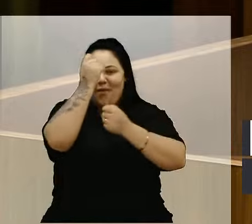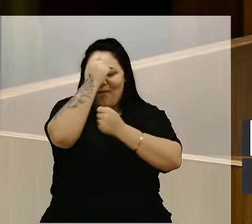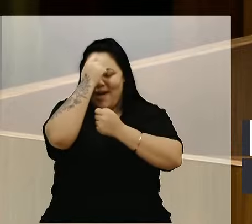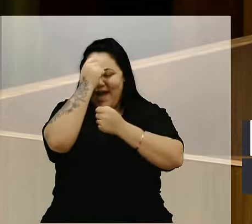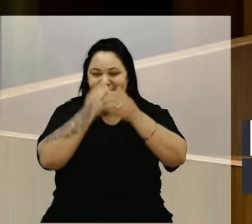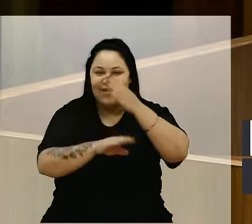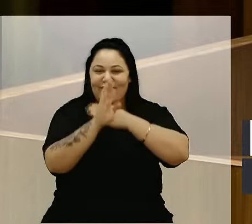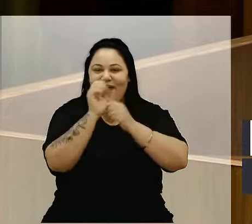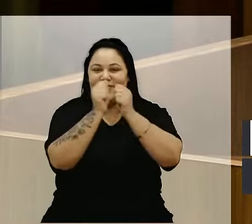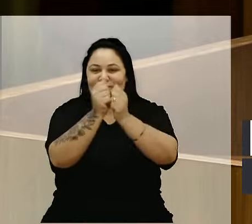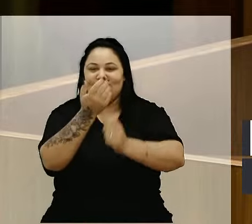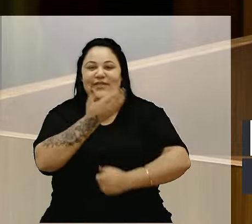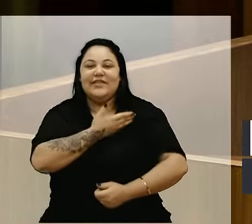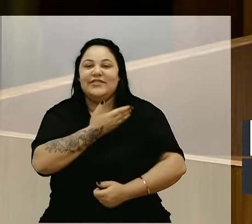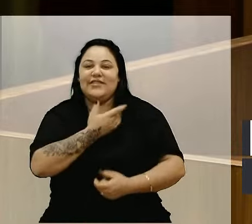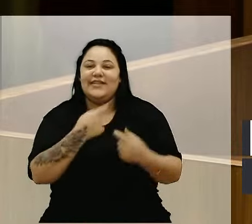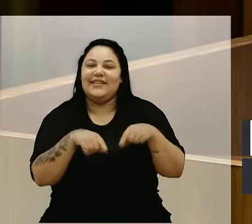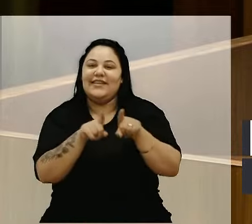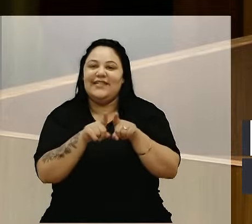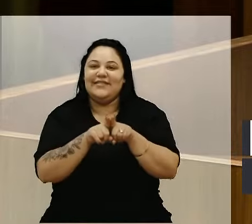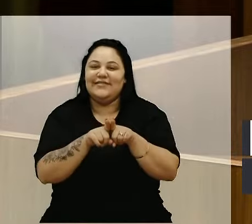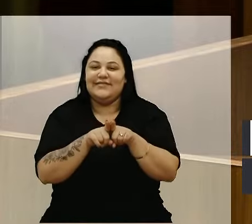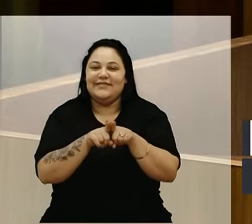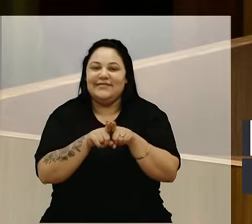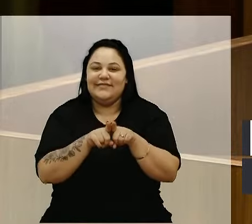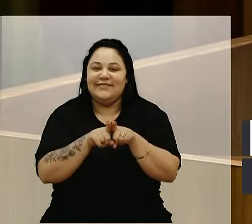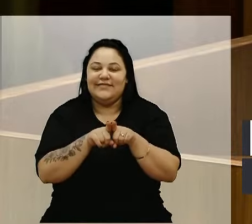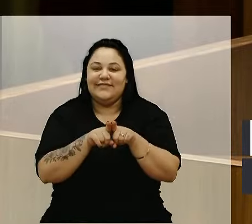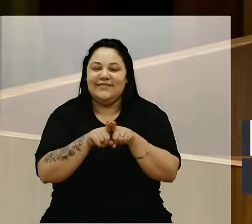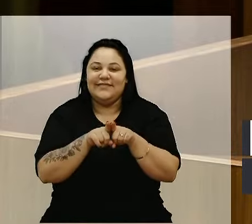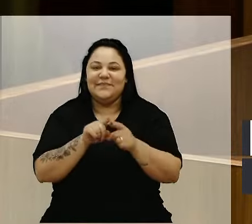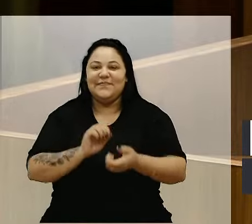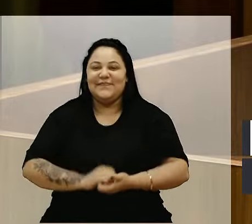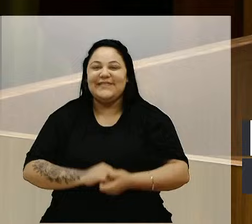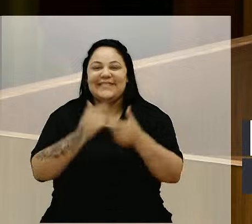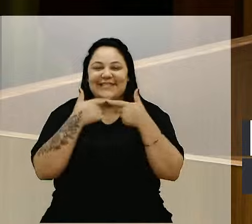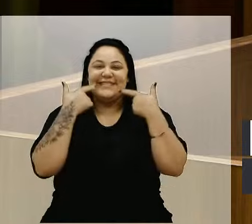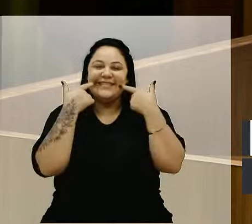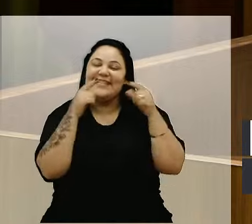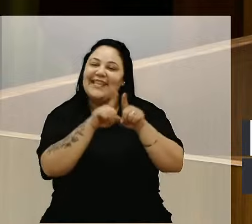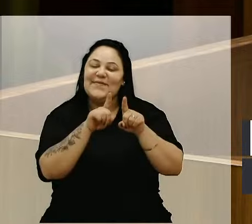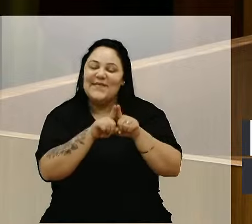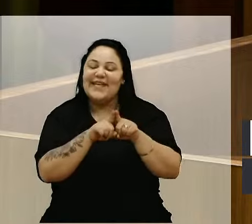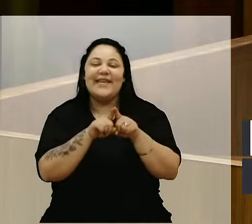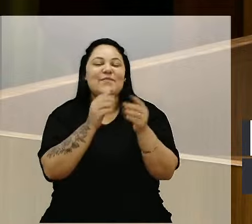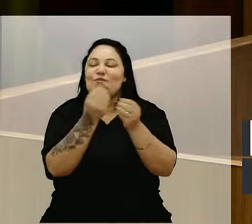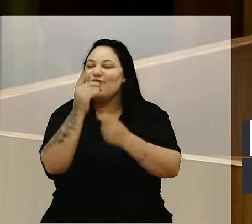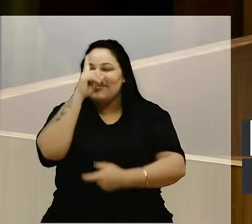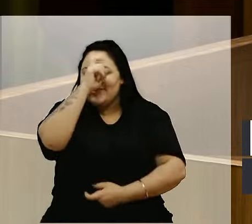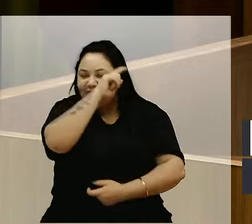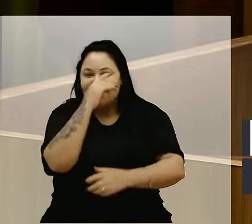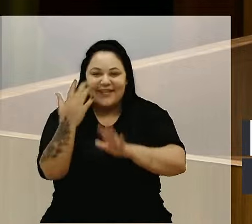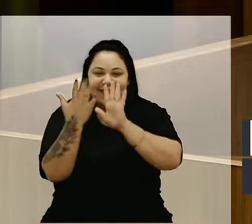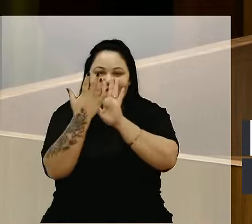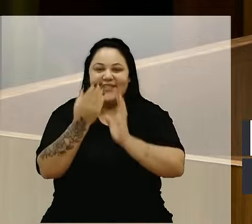os amigos e que jamais deixou de manter esse lindo sorriso apesar das muitas dificuldades na